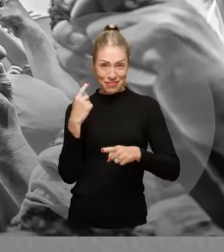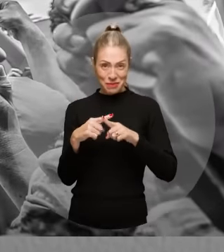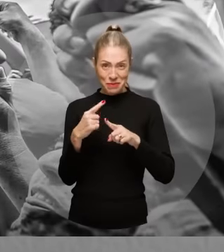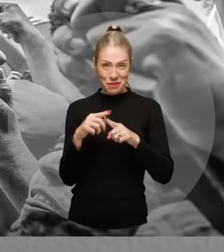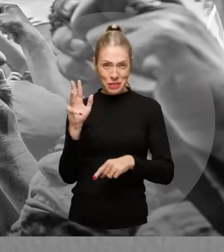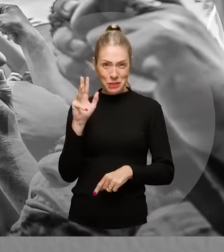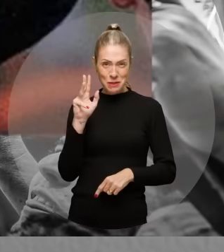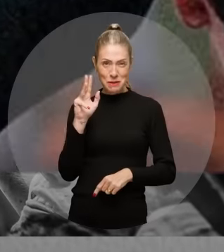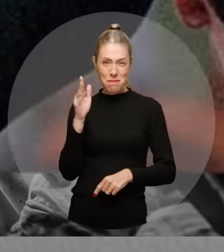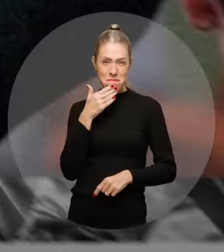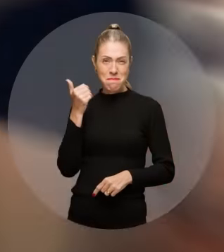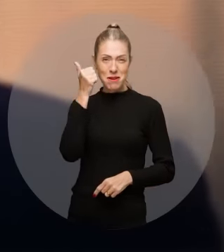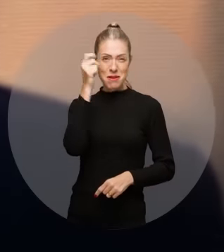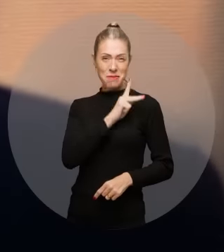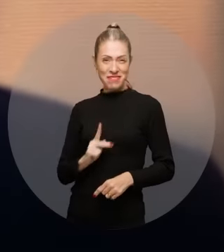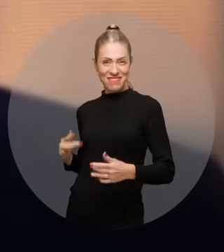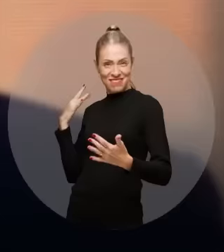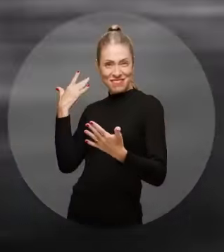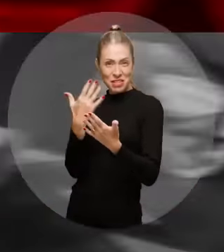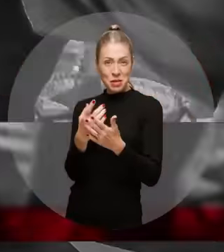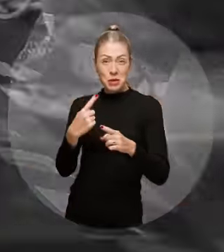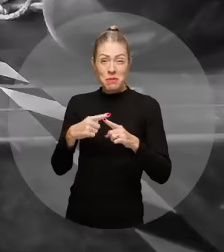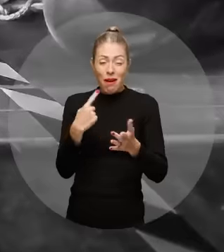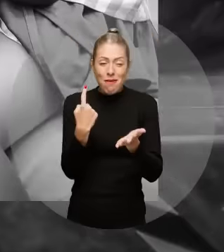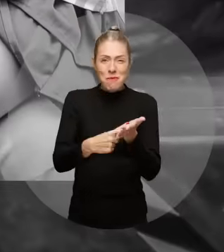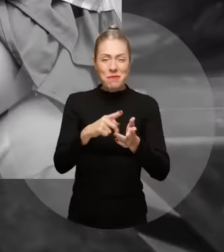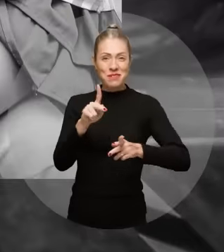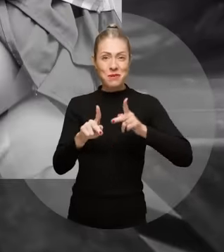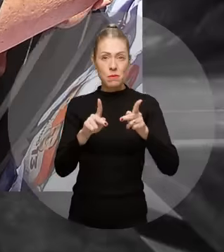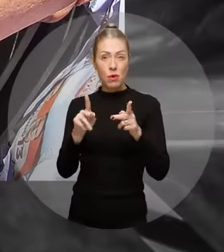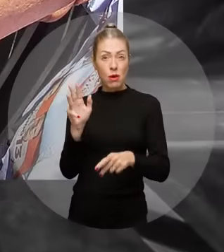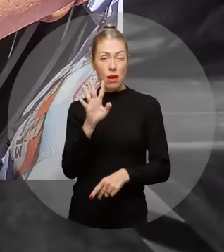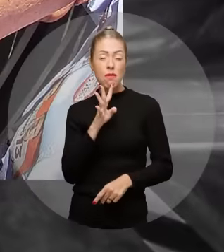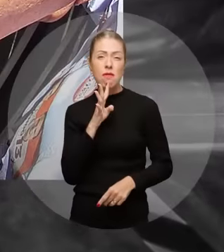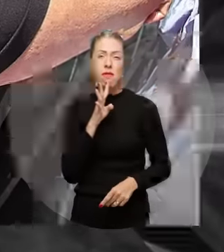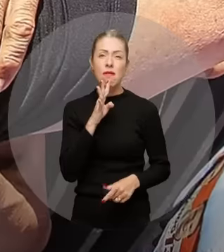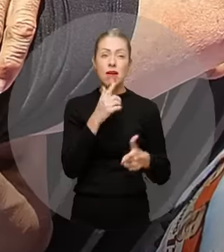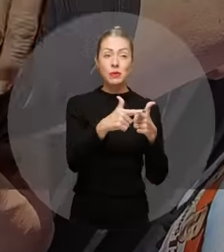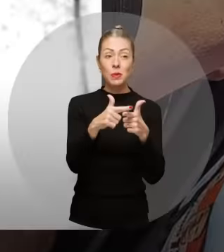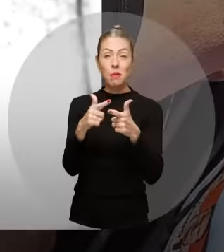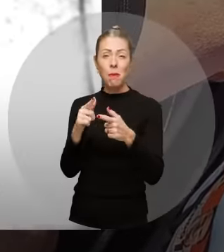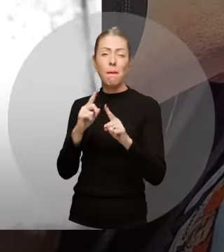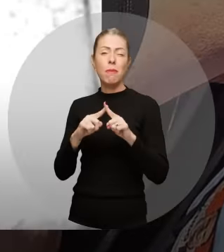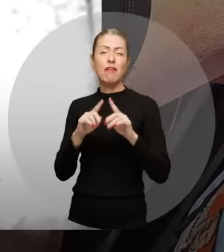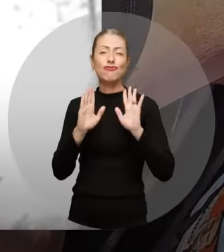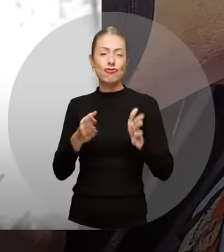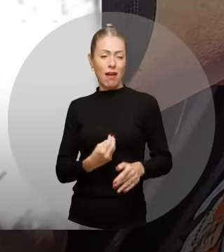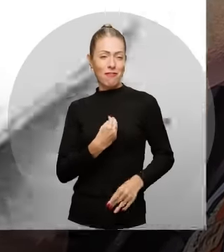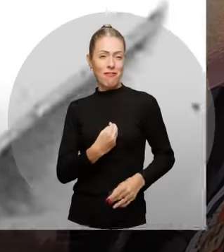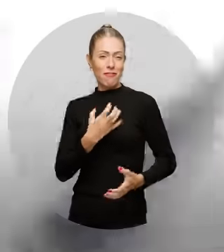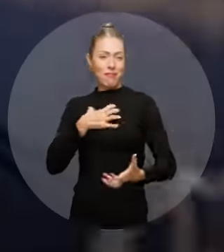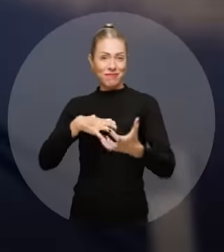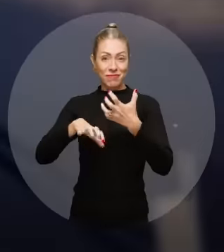Sabe por que Lula é considerado o maior presidente da história? Porque ele tem compromisso com o povo. Lula conhece nossos problemas porque viveu o